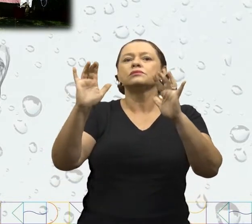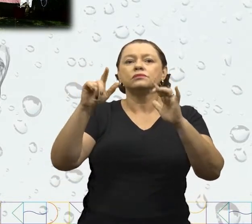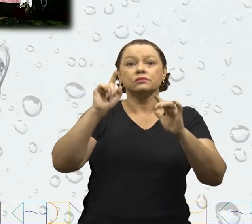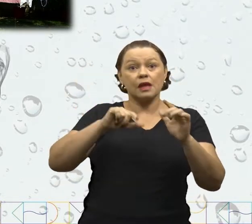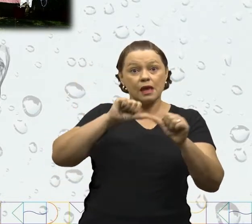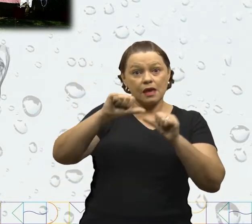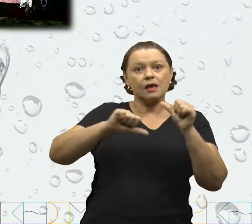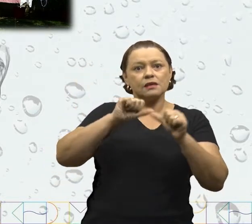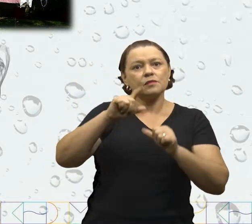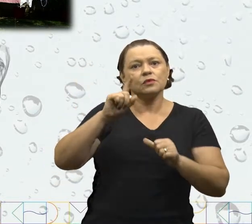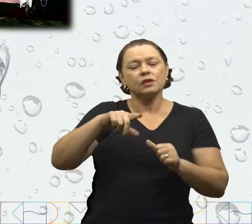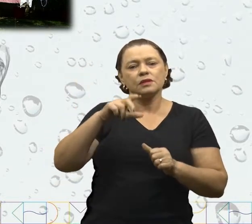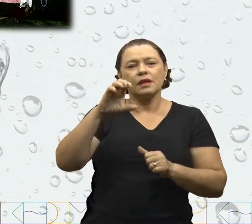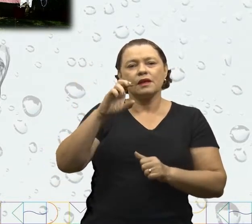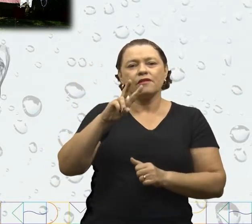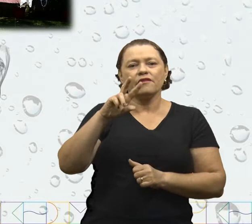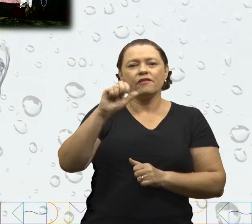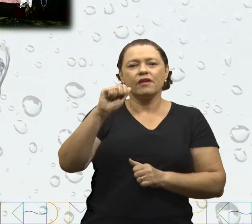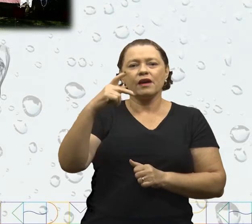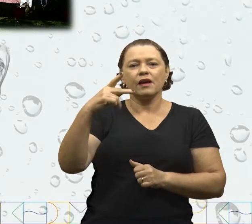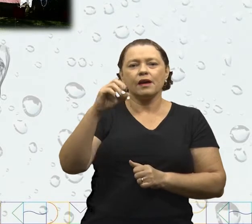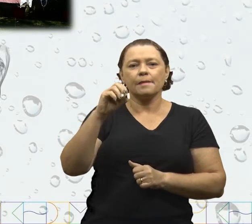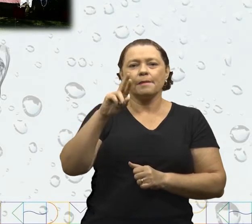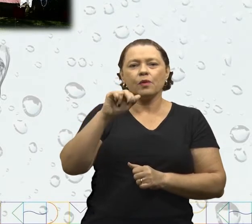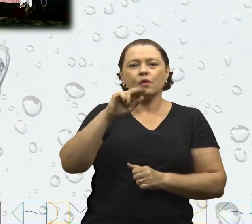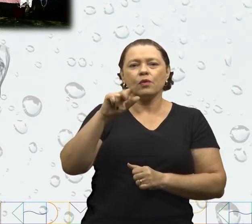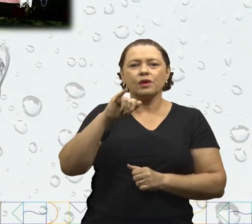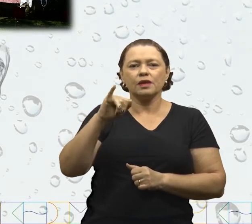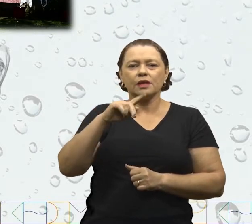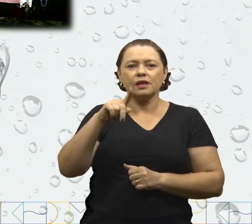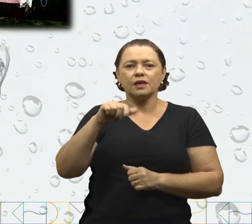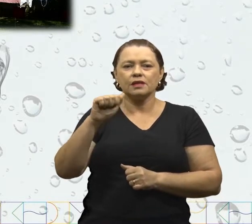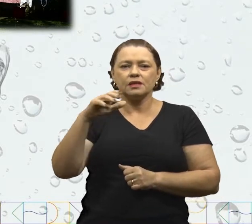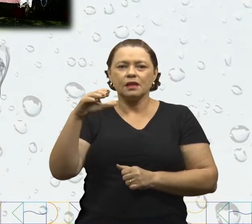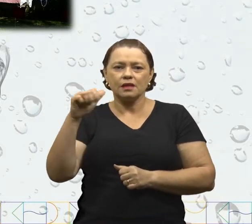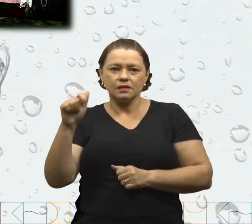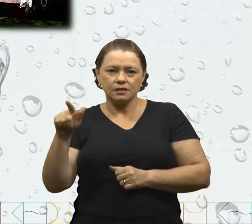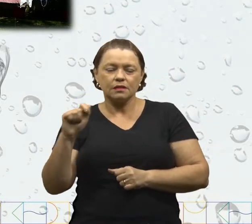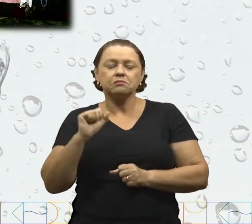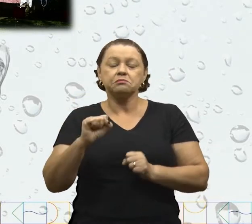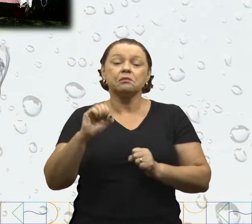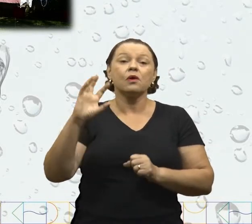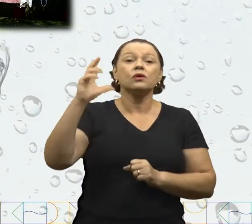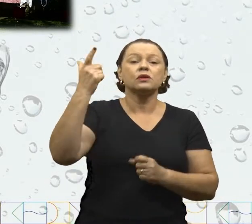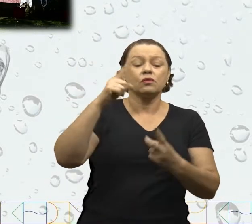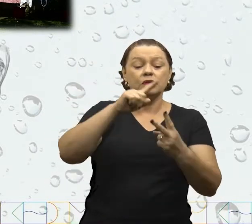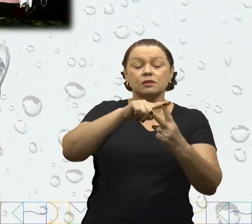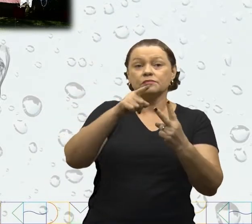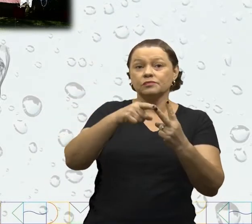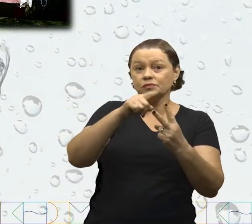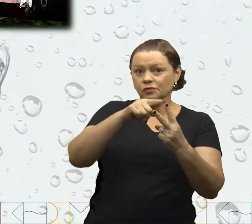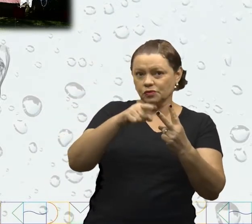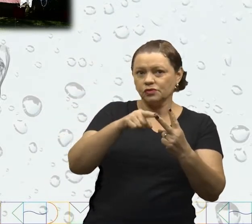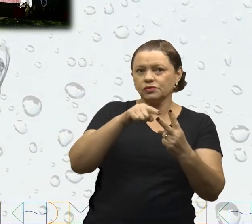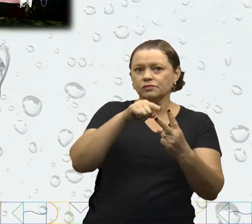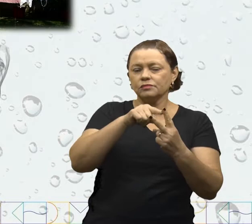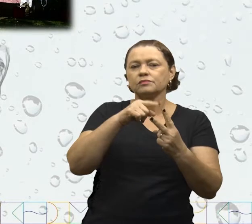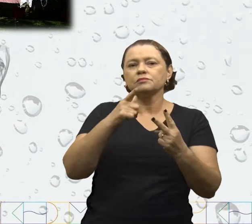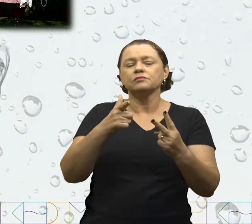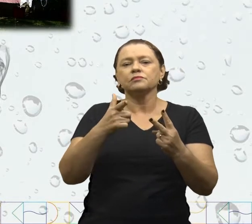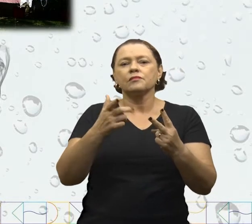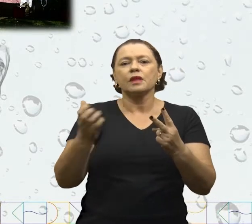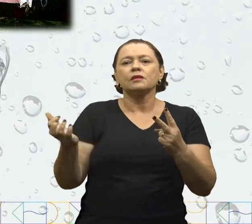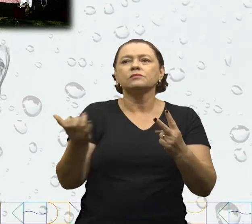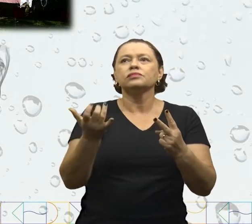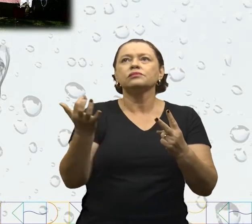de vaporização. A vaporização pode ocorrer de duas maneiras: através da